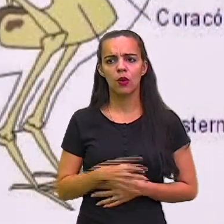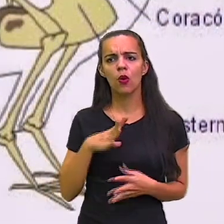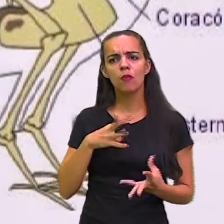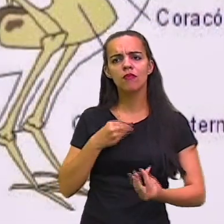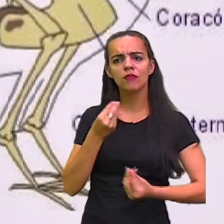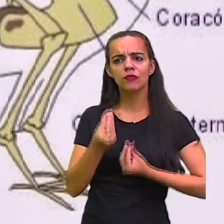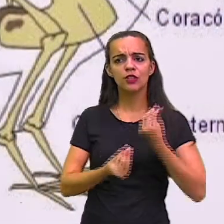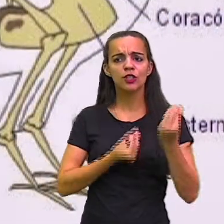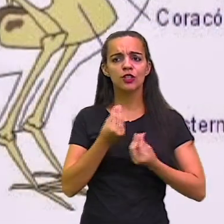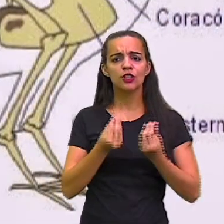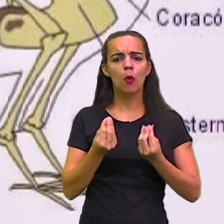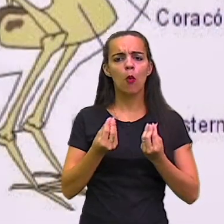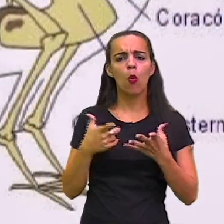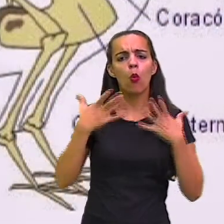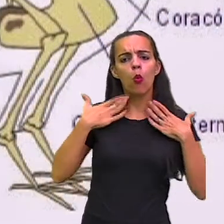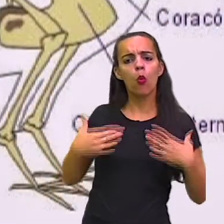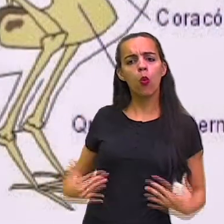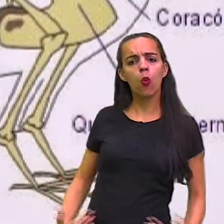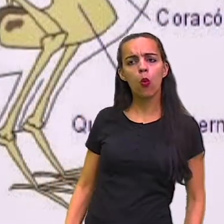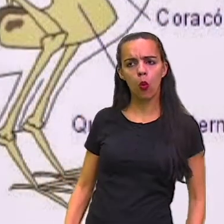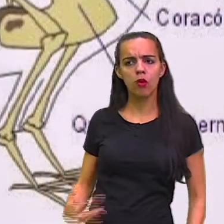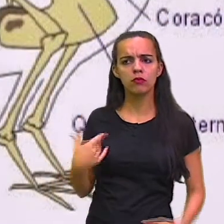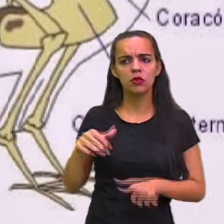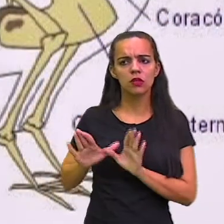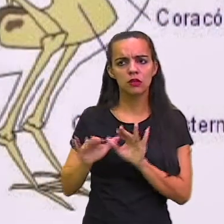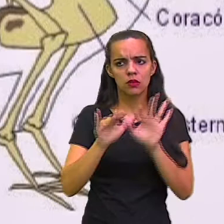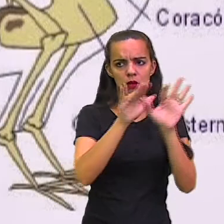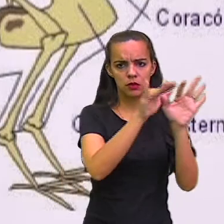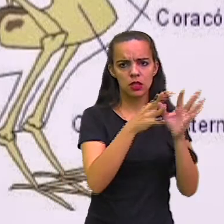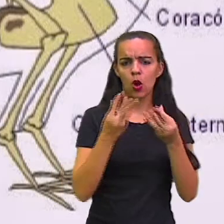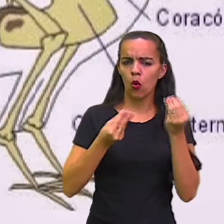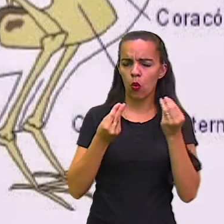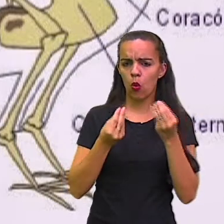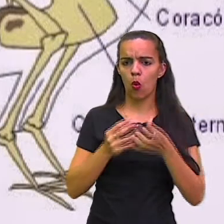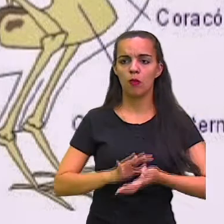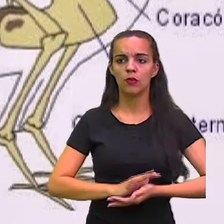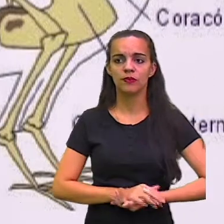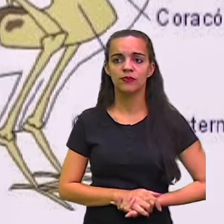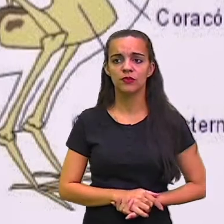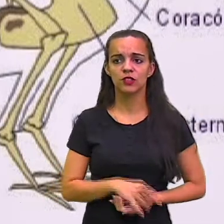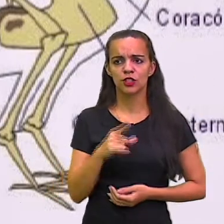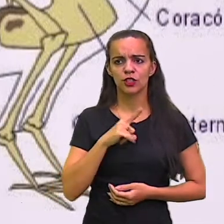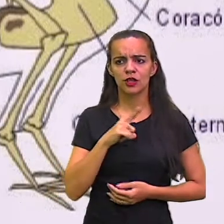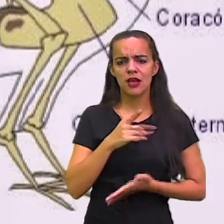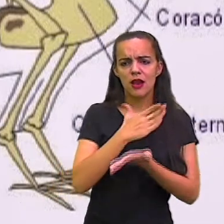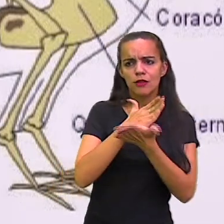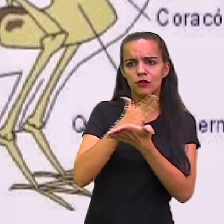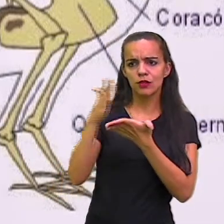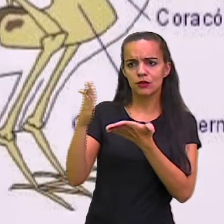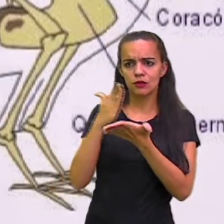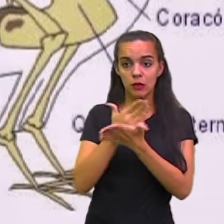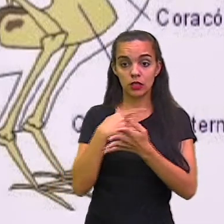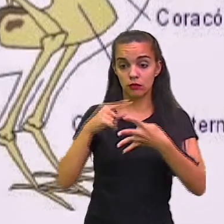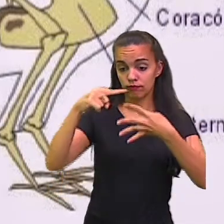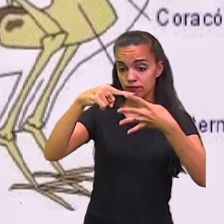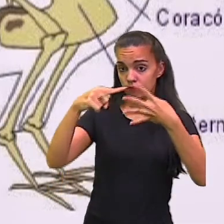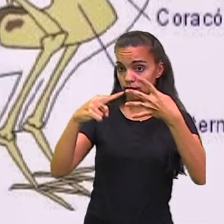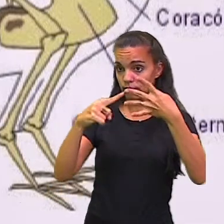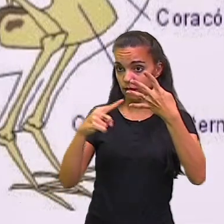corpo das aves geralmente ele é fusiforme ele é dividido em quatro